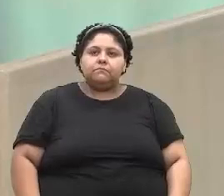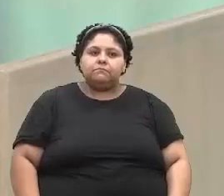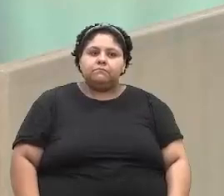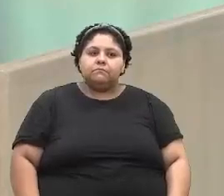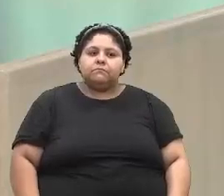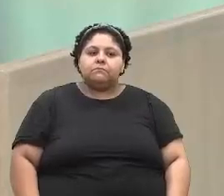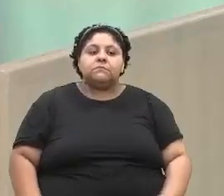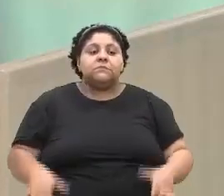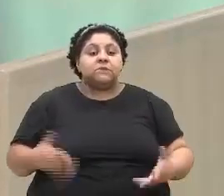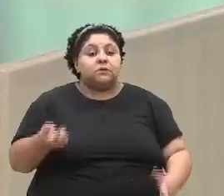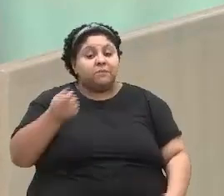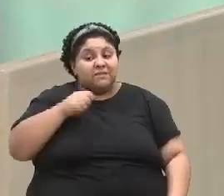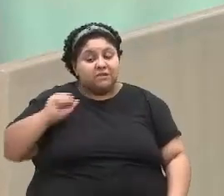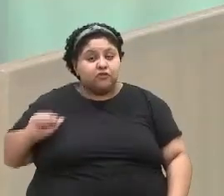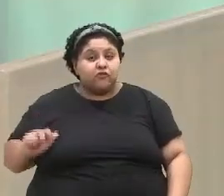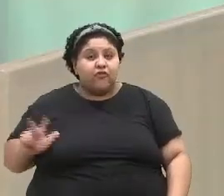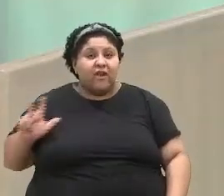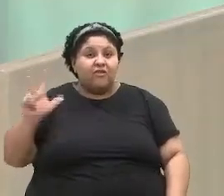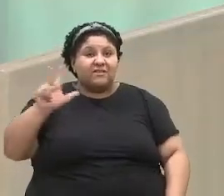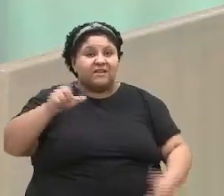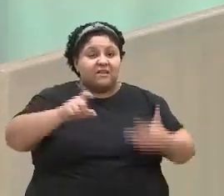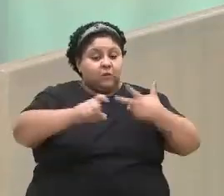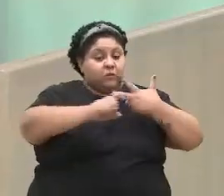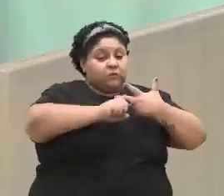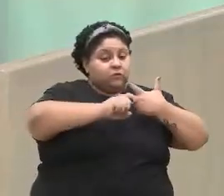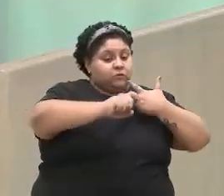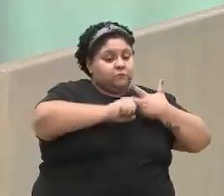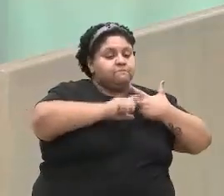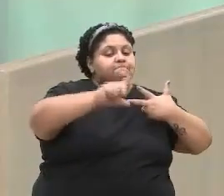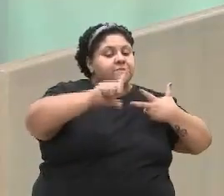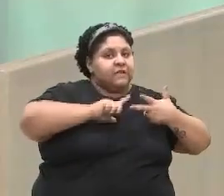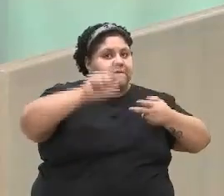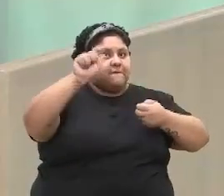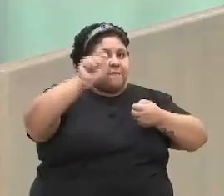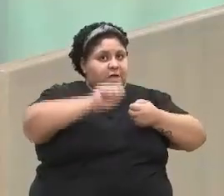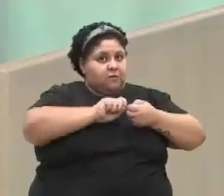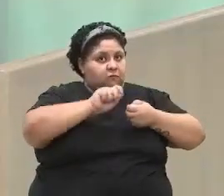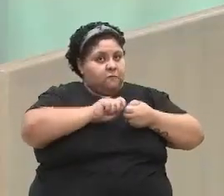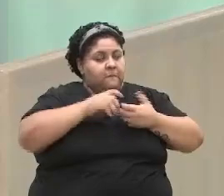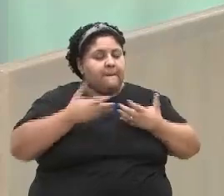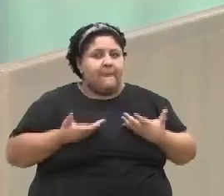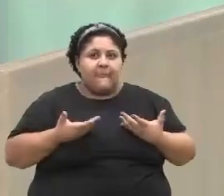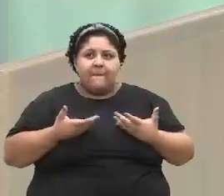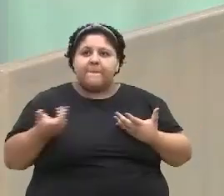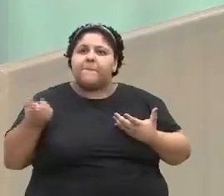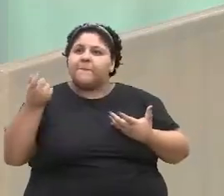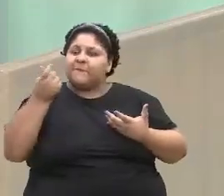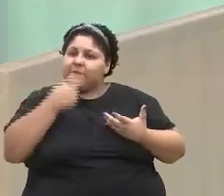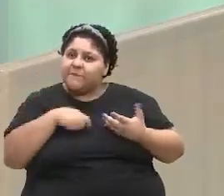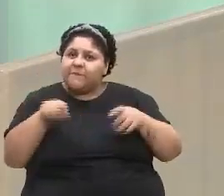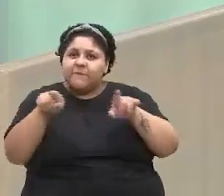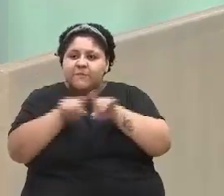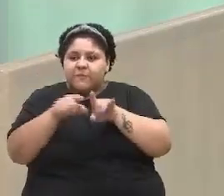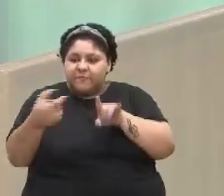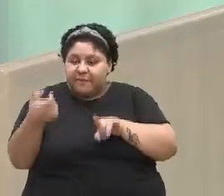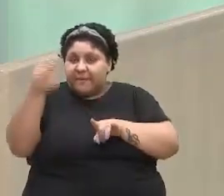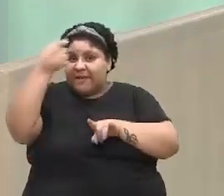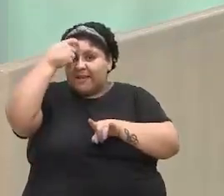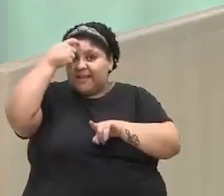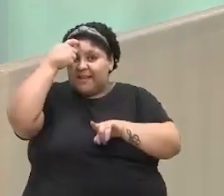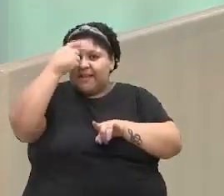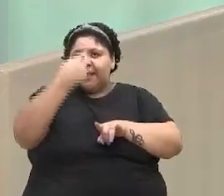Então, eu preciso valorizar o que o executivo tem feito, preciso também compreender que